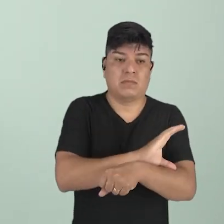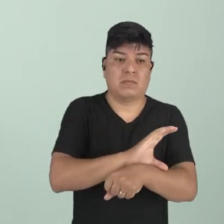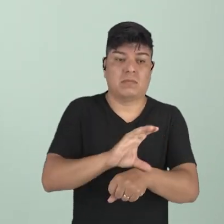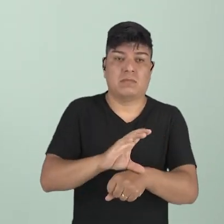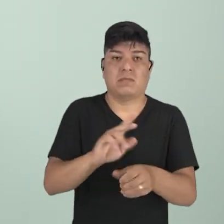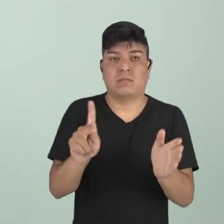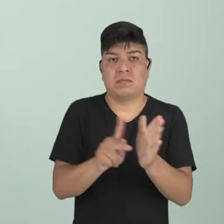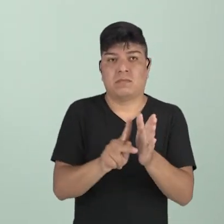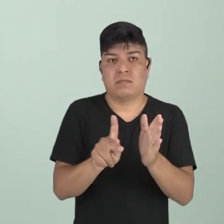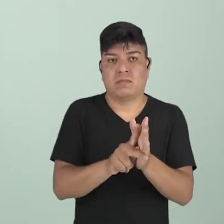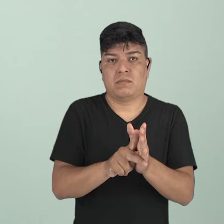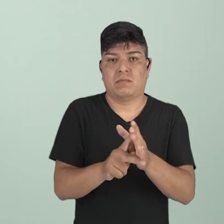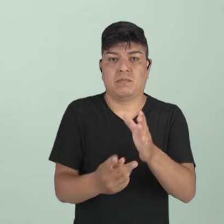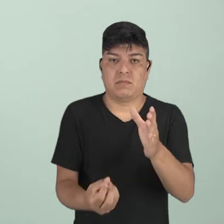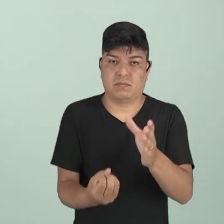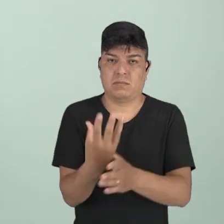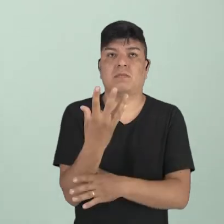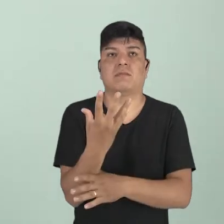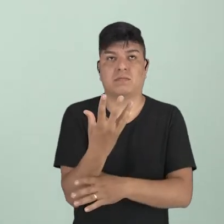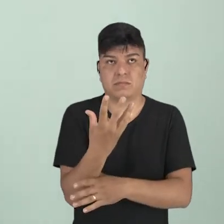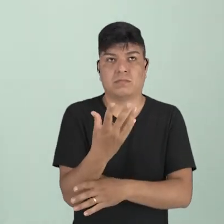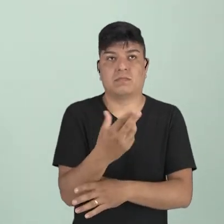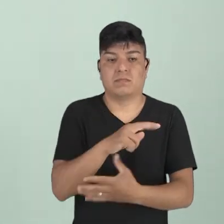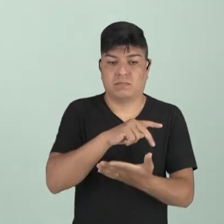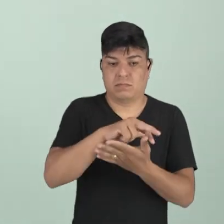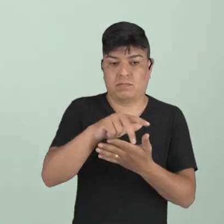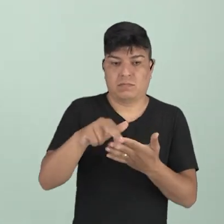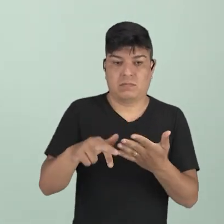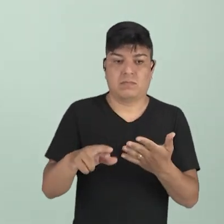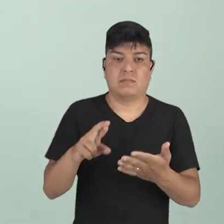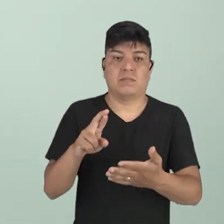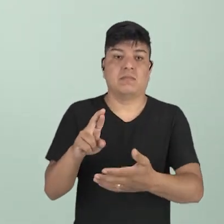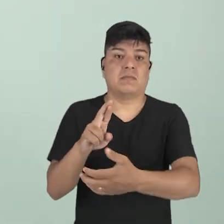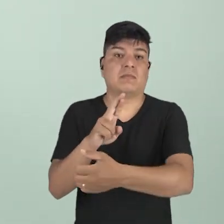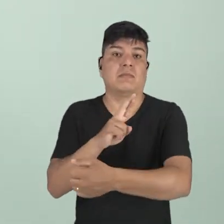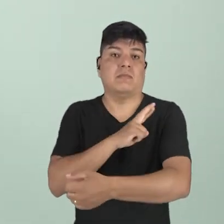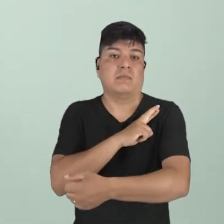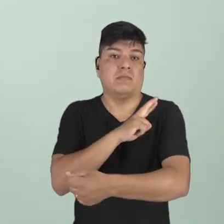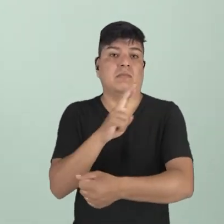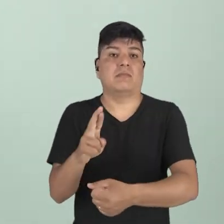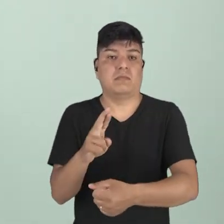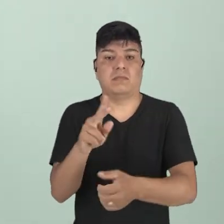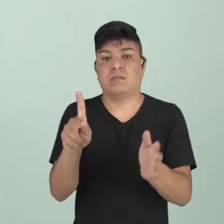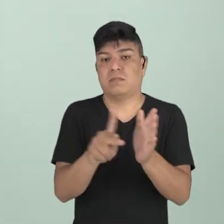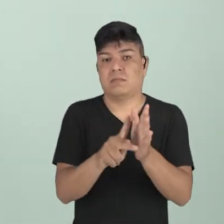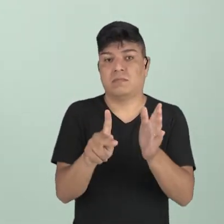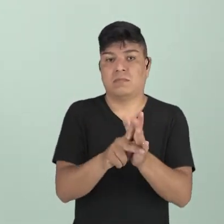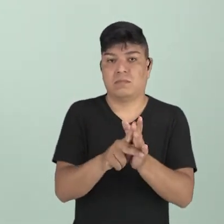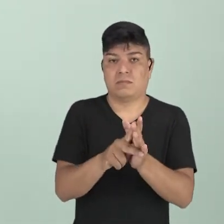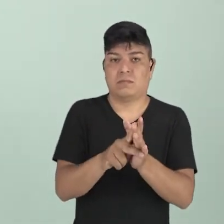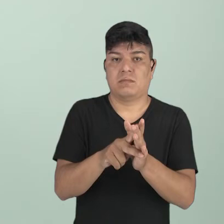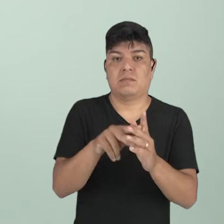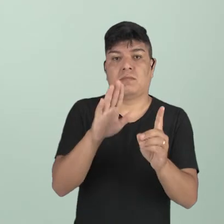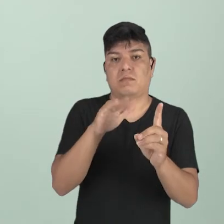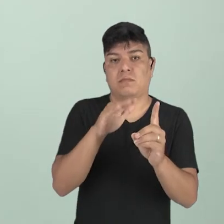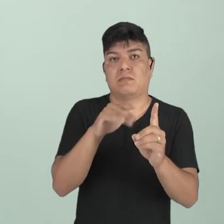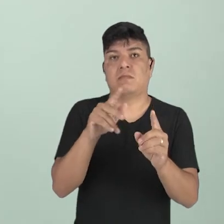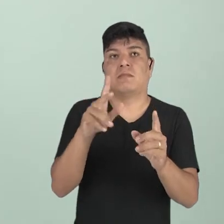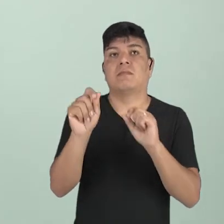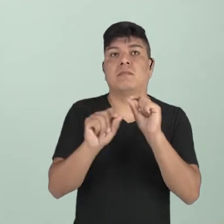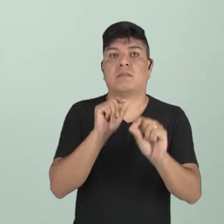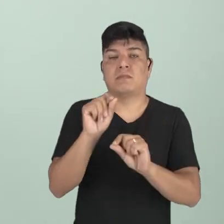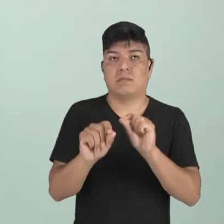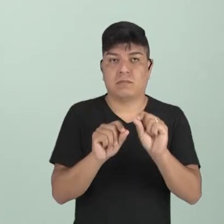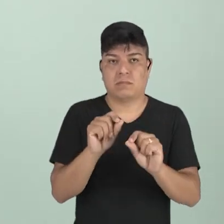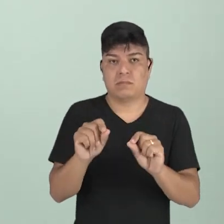sua própria versão do criacionismo, né? Então nós temos aí diferentes religiões, cada uma com o seu próprio mito do criacionismo,